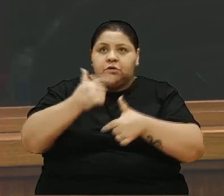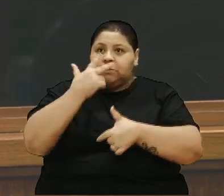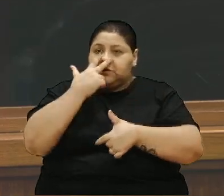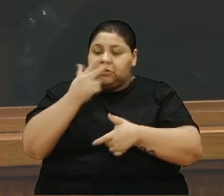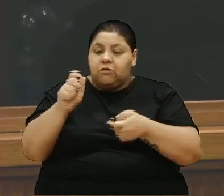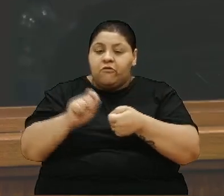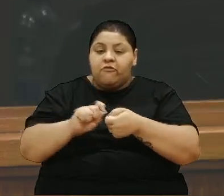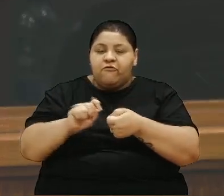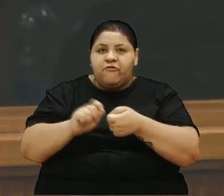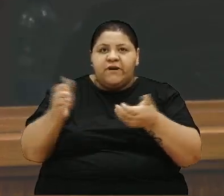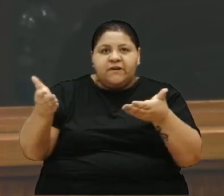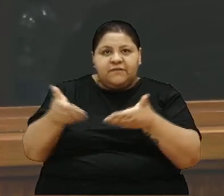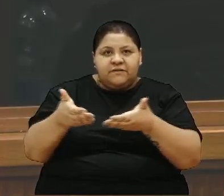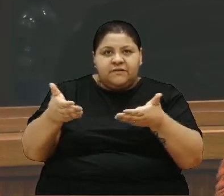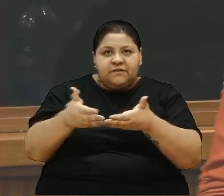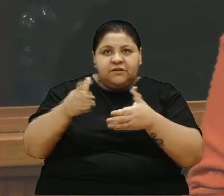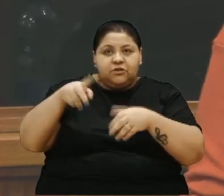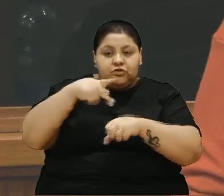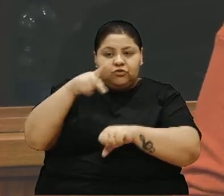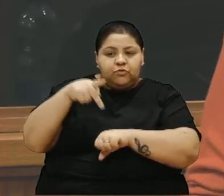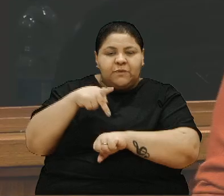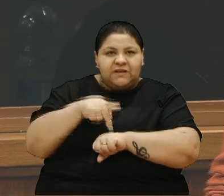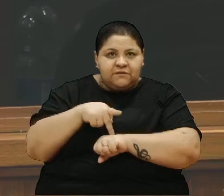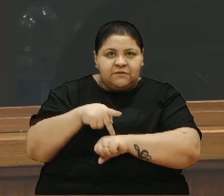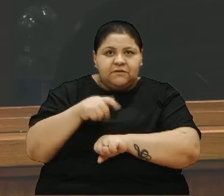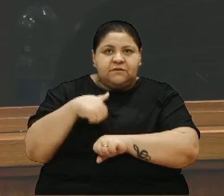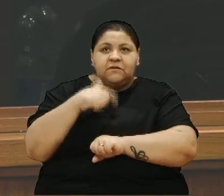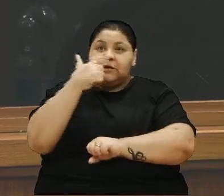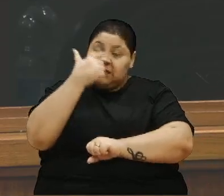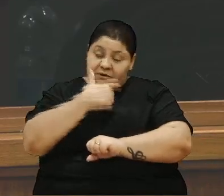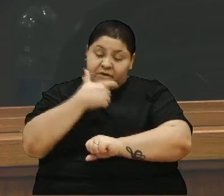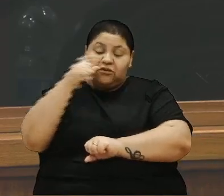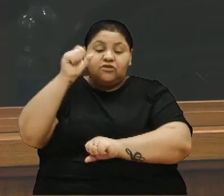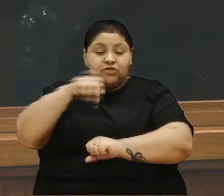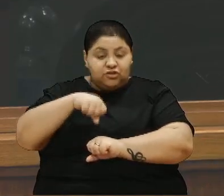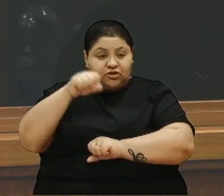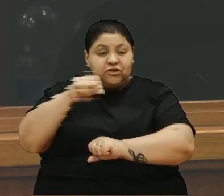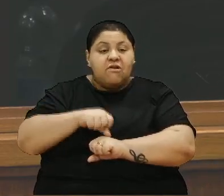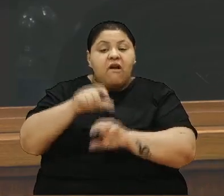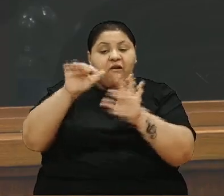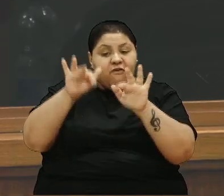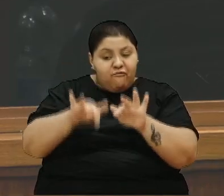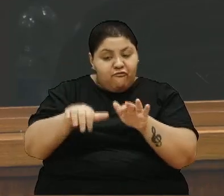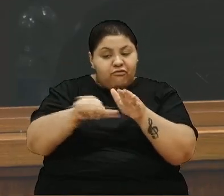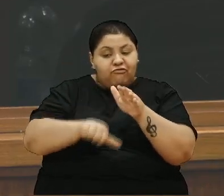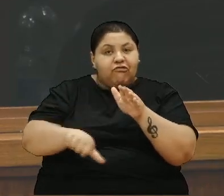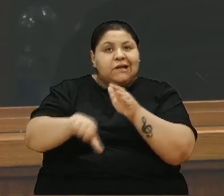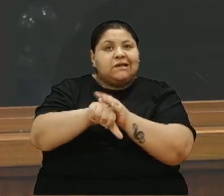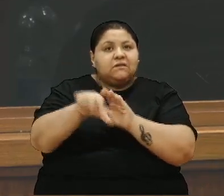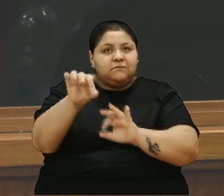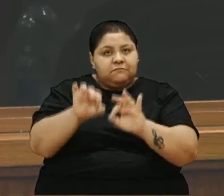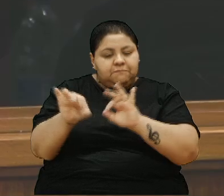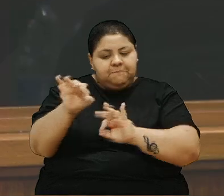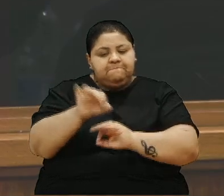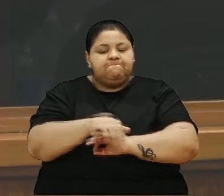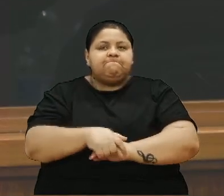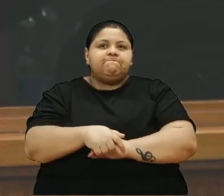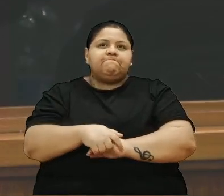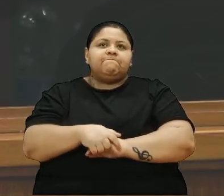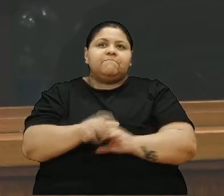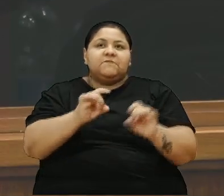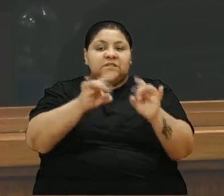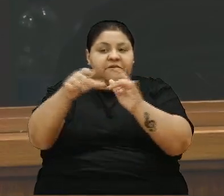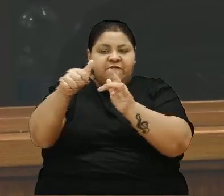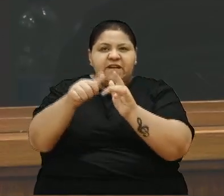feito agora no país, né? Então, eu acho que isso sim é combater o crime organizado e o tráfico